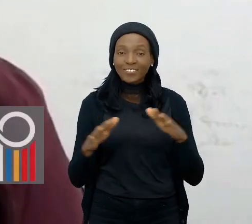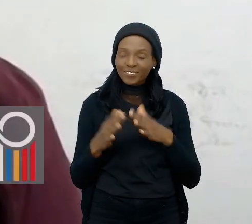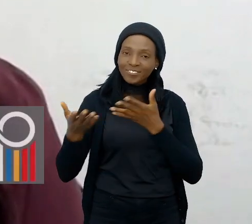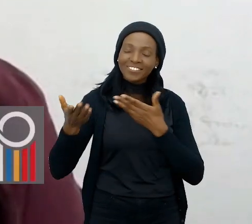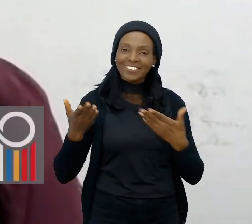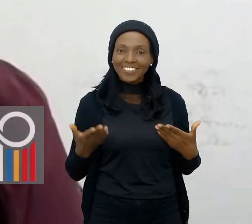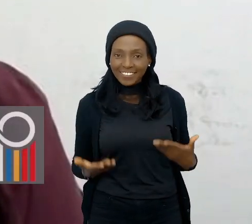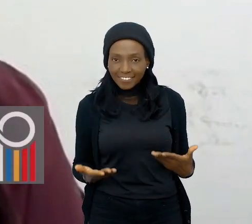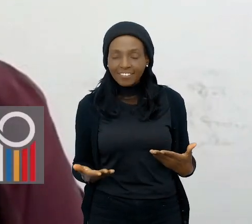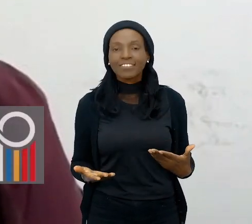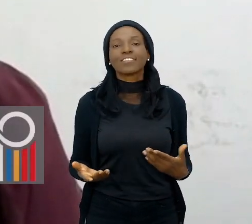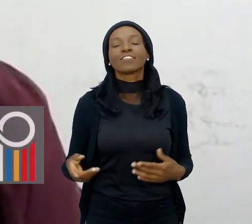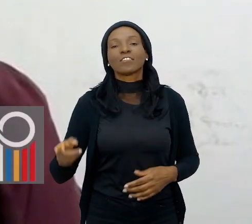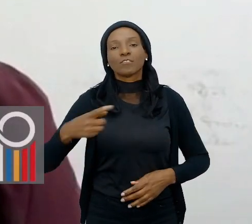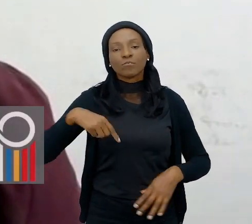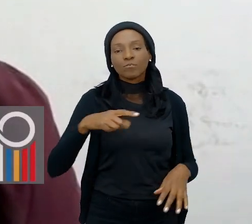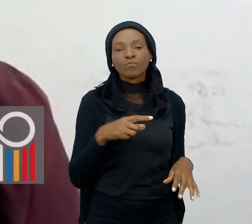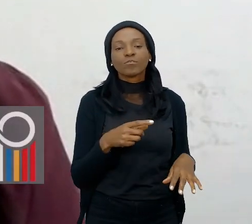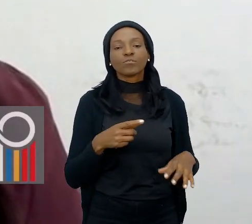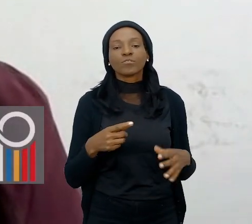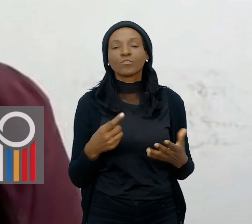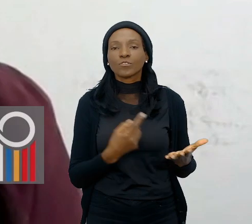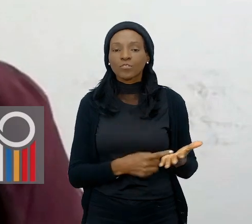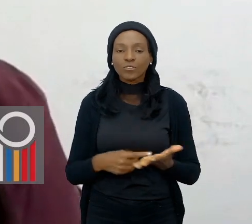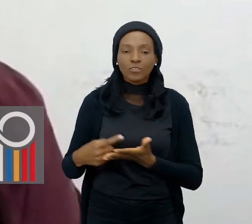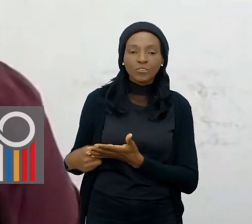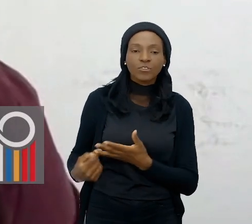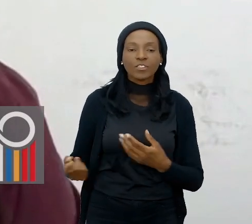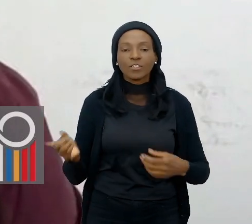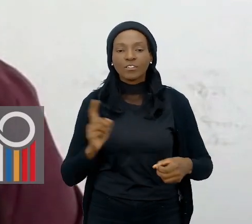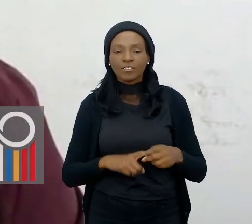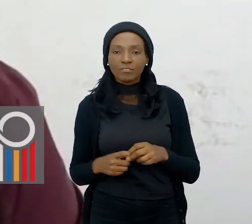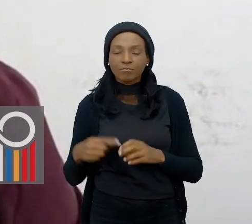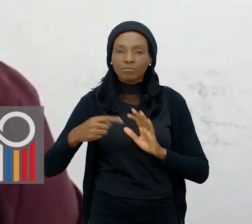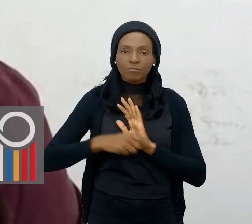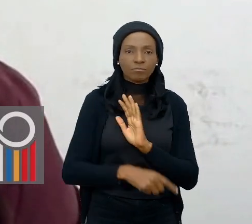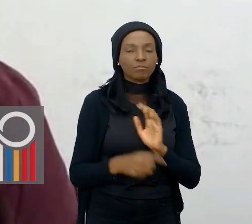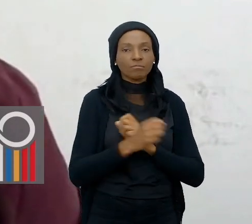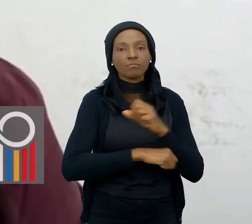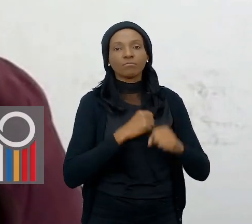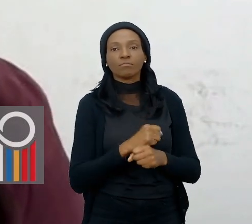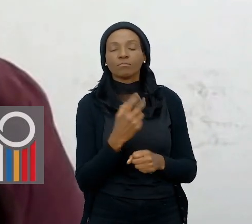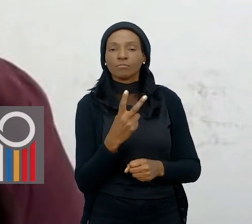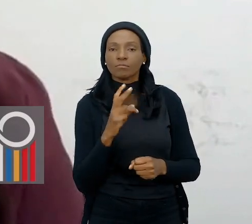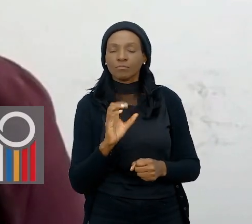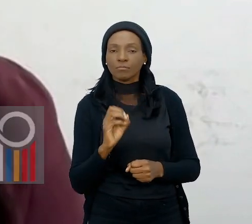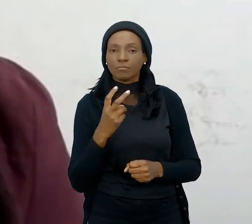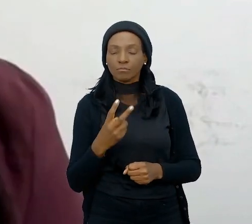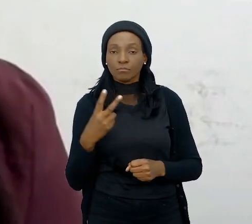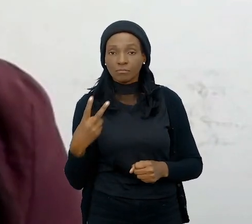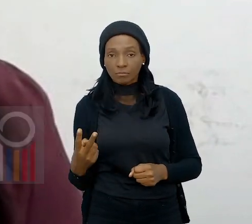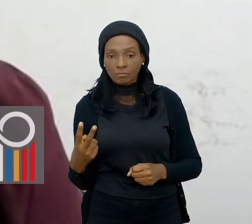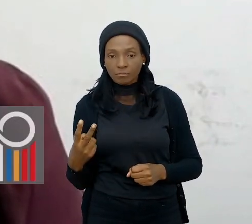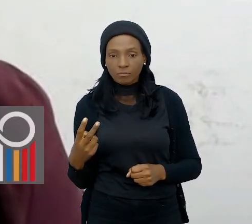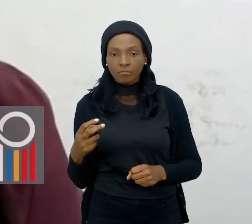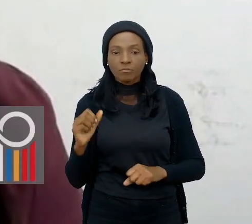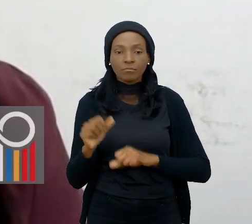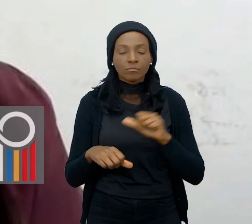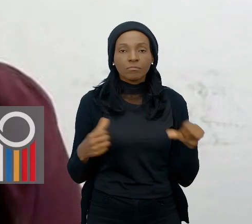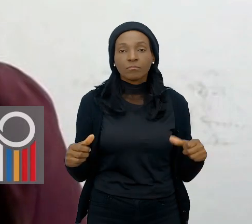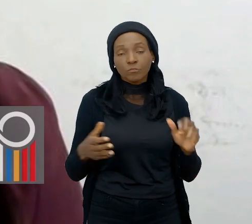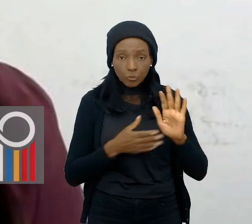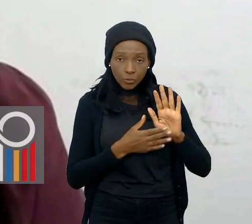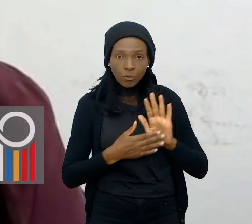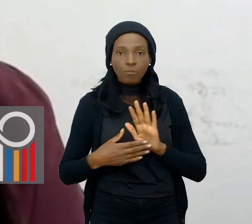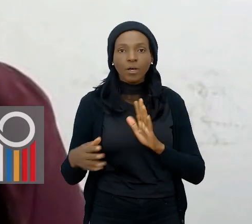Sejam bem-vindos ao nosso programa de recuperação e aprofundamento de 2022, proposto pela Secretaria